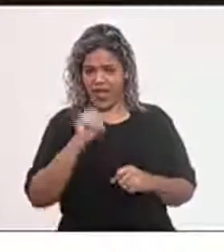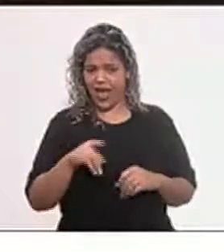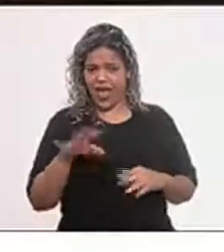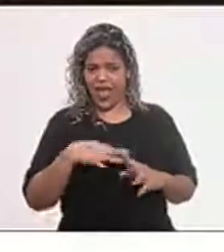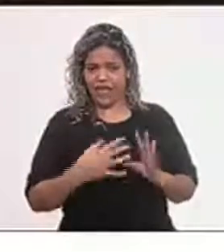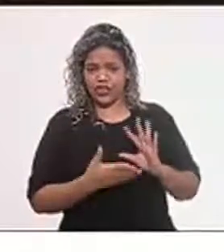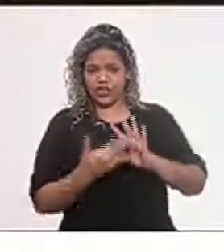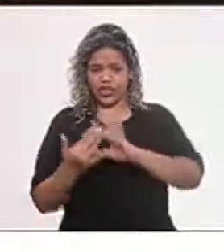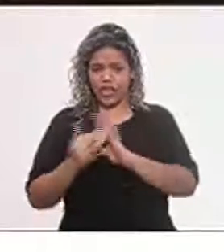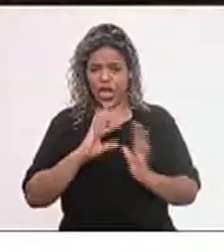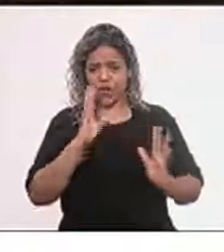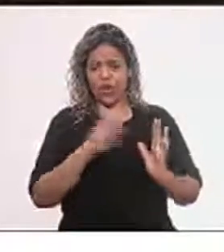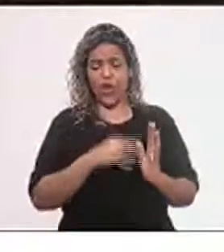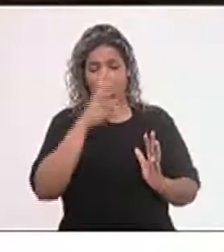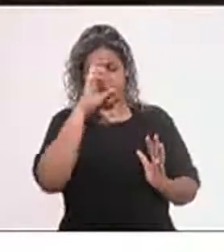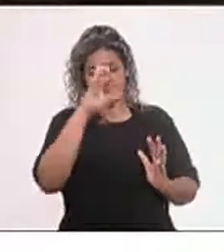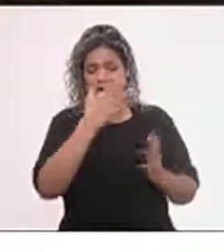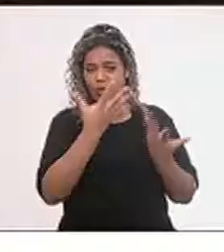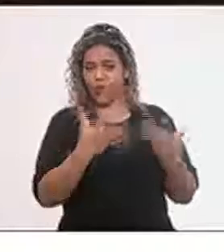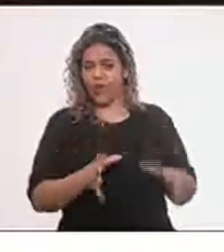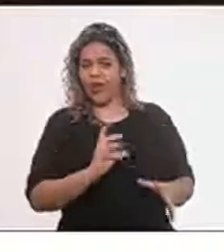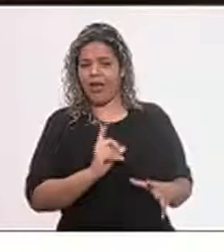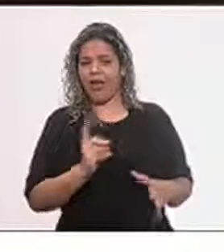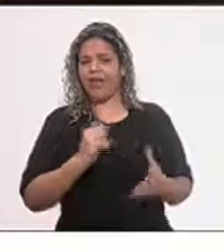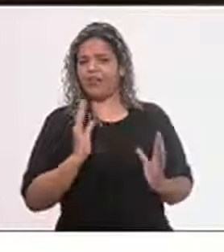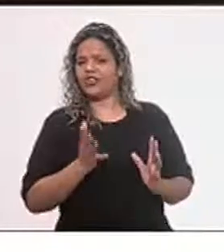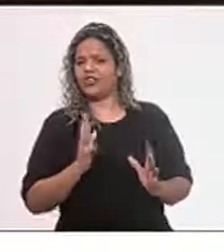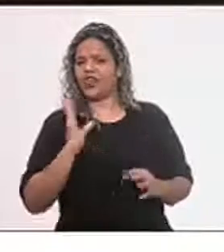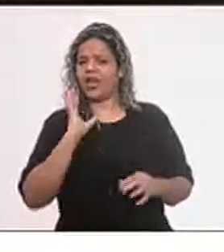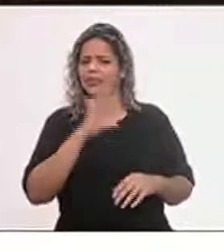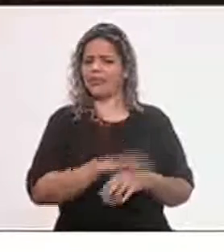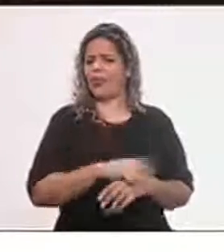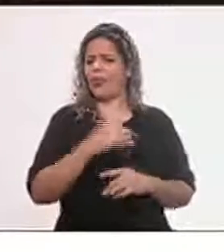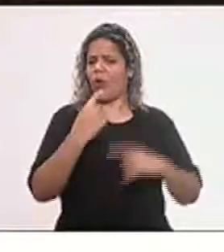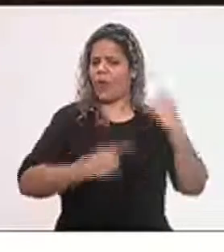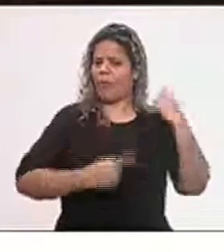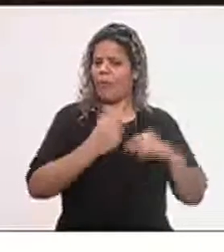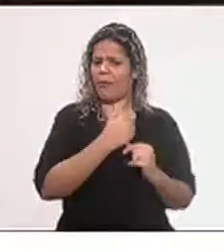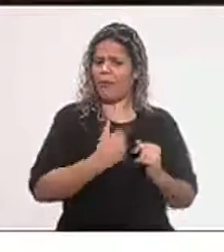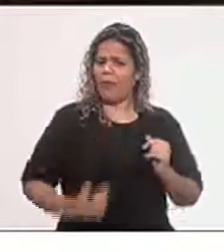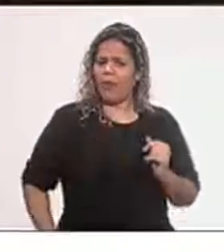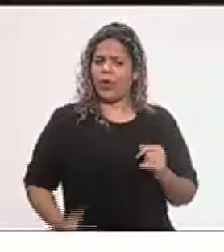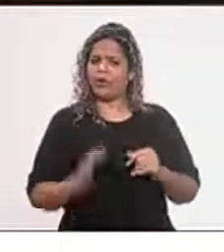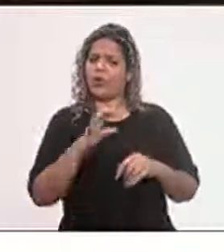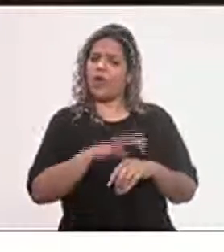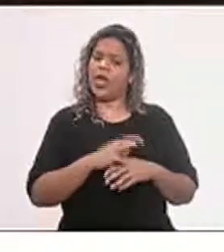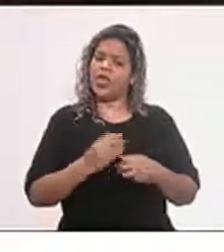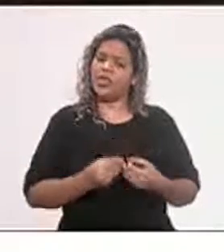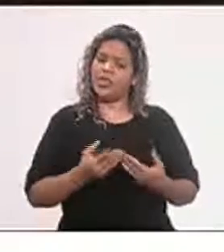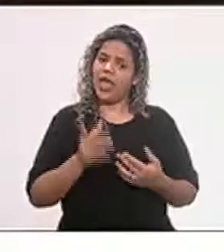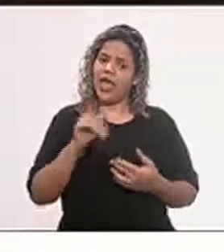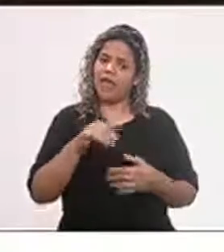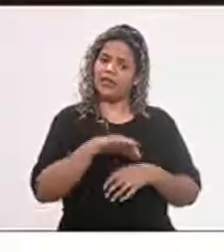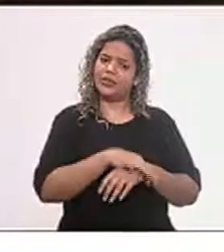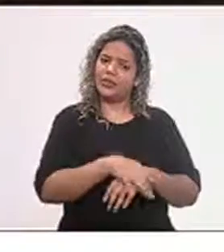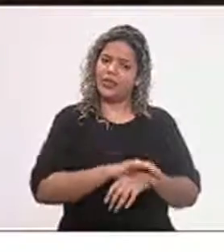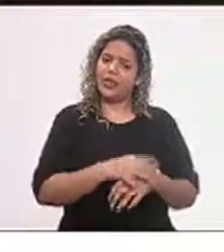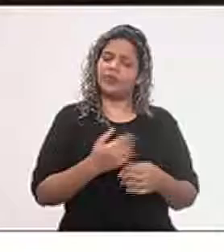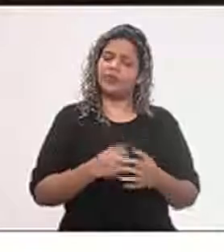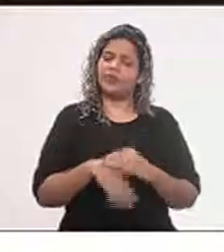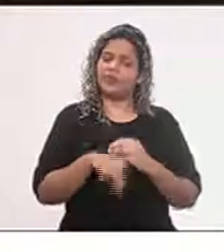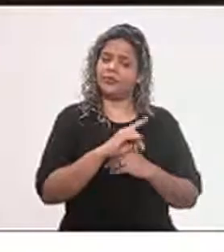ele tira toda a sua responsabilidade de assegurar uma política pública de segurança que dá, de fato, segurança às